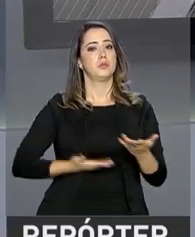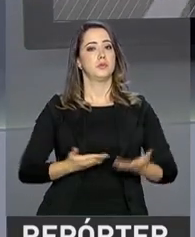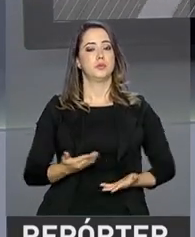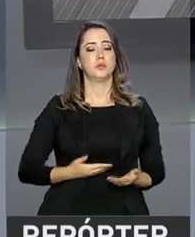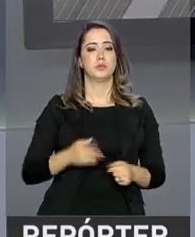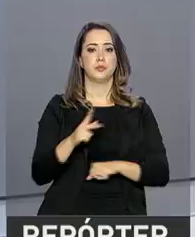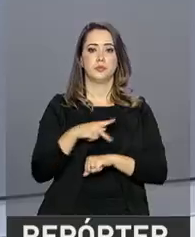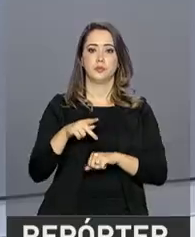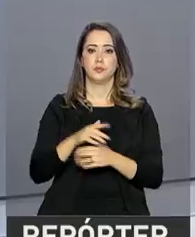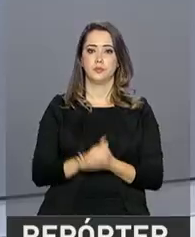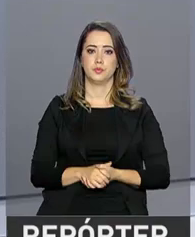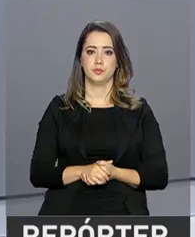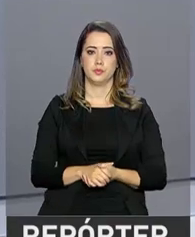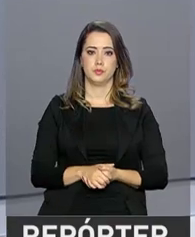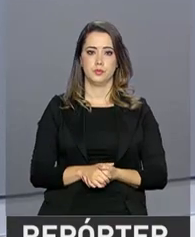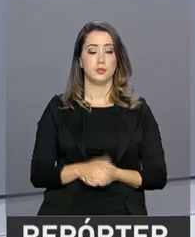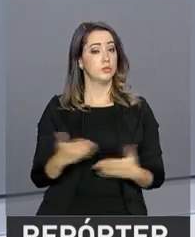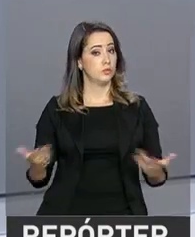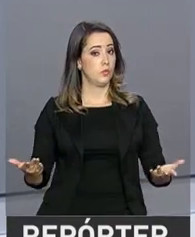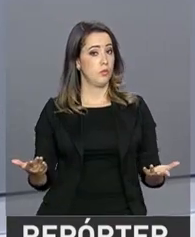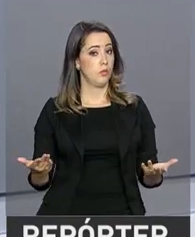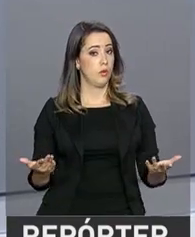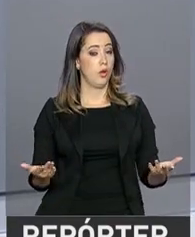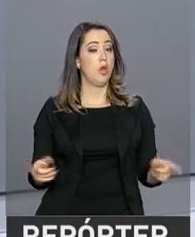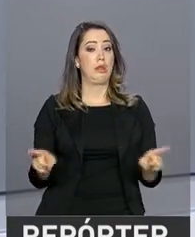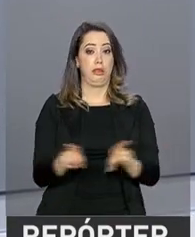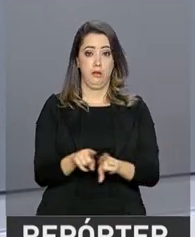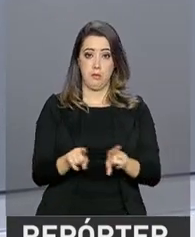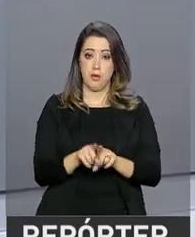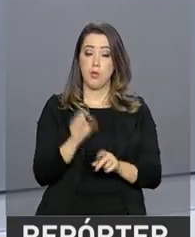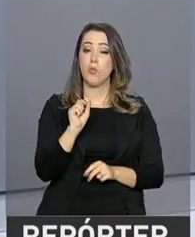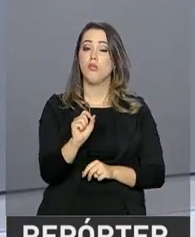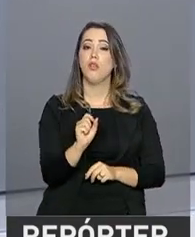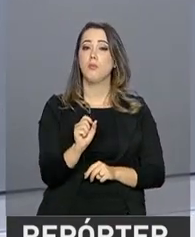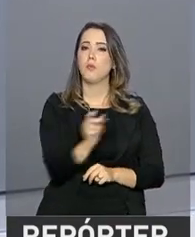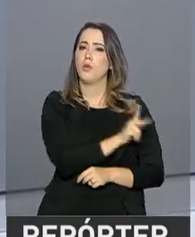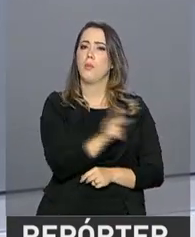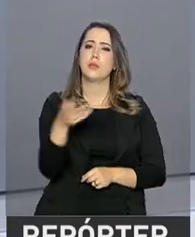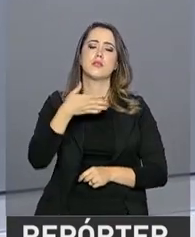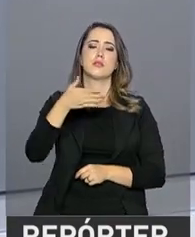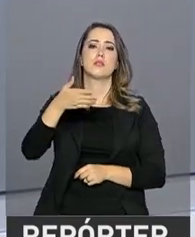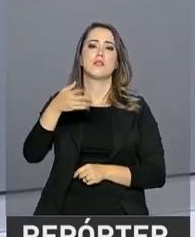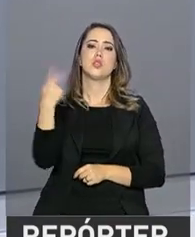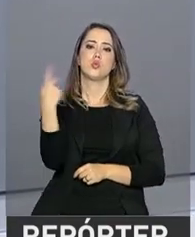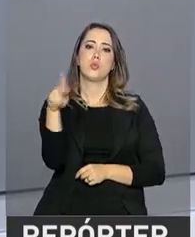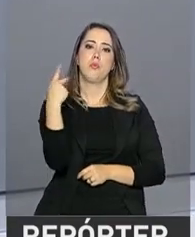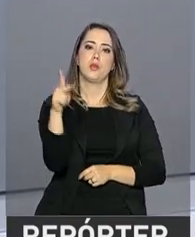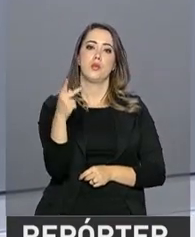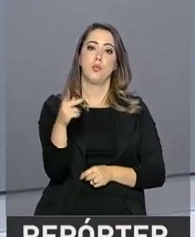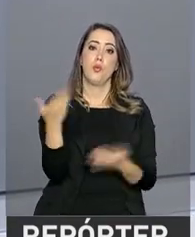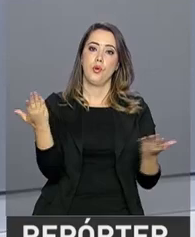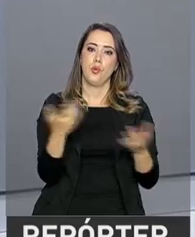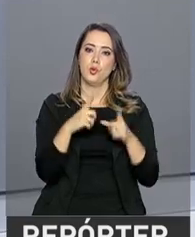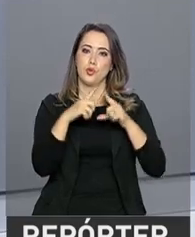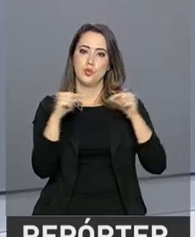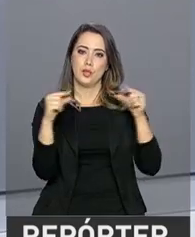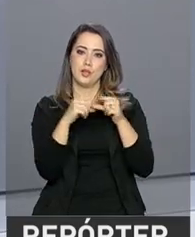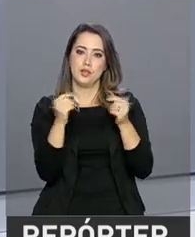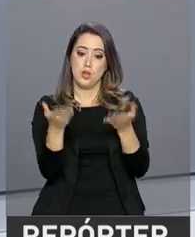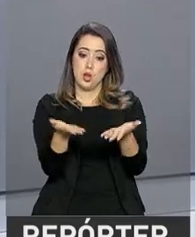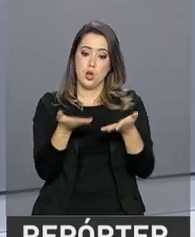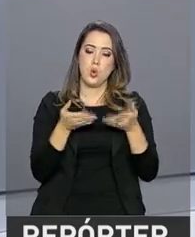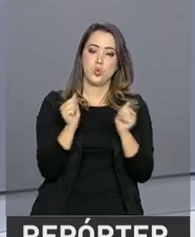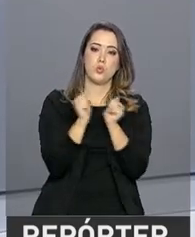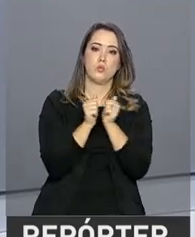país. E hoje o presidente eleito do Paraguai, Mário Benítez, foi recebido em Brasília pelo presidente